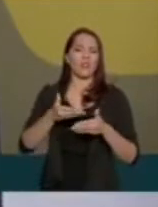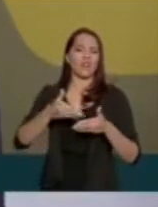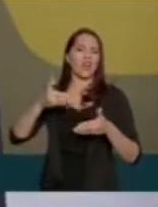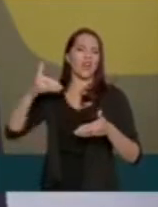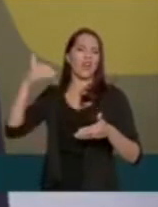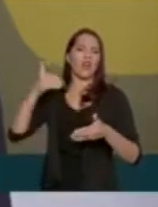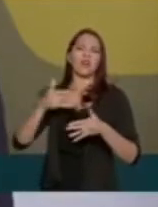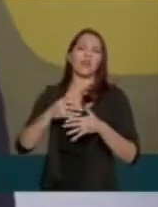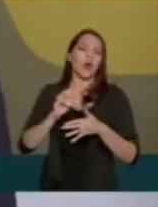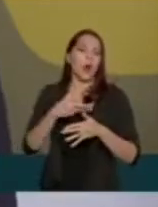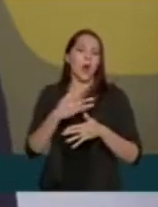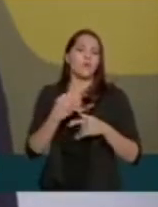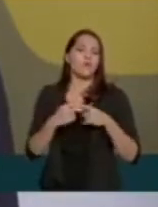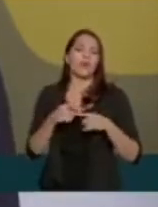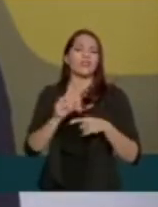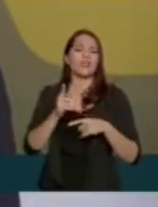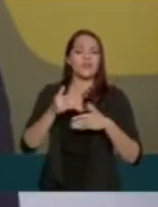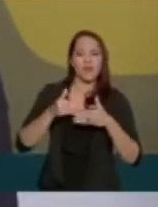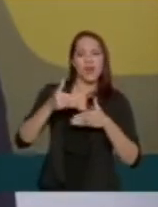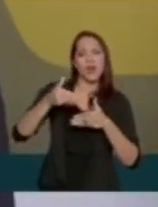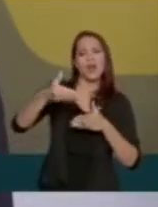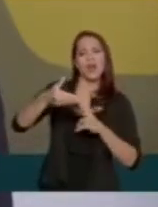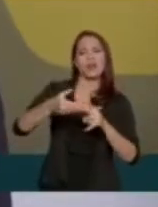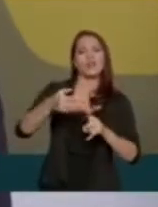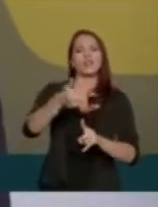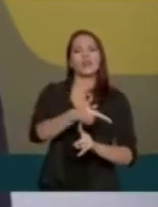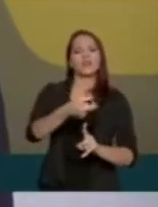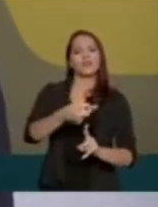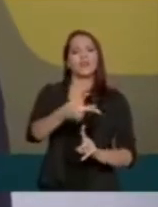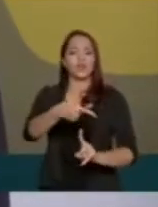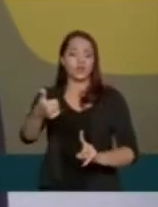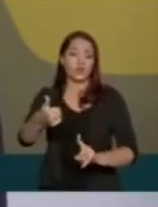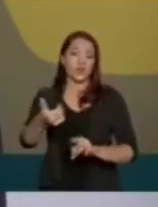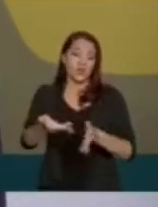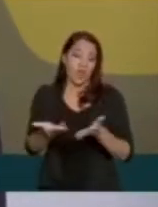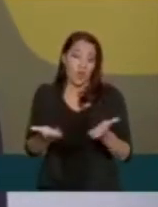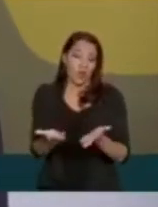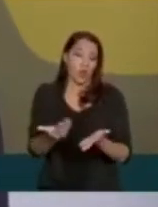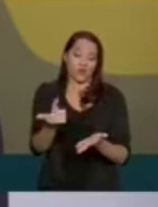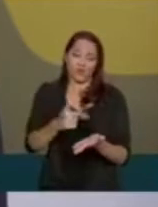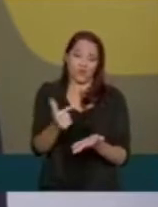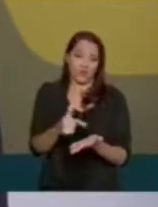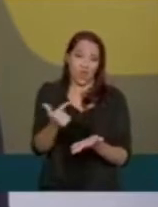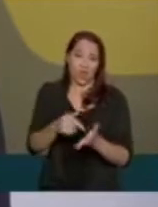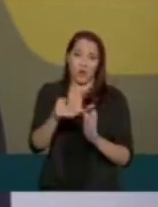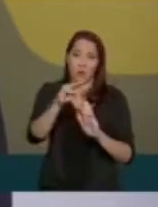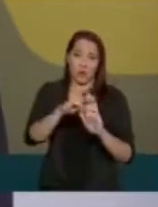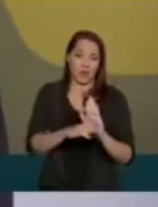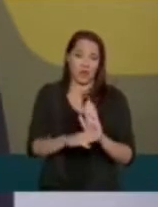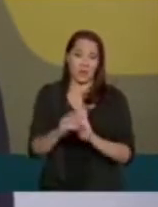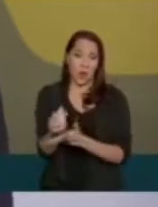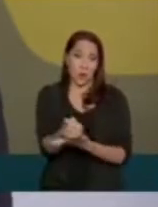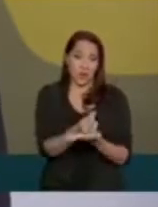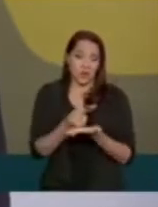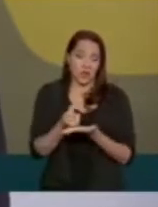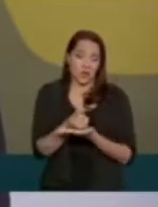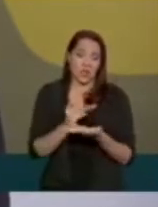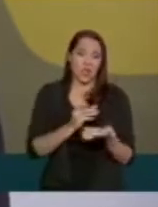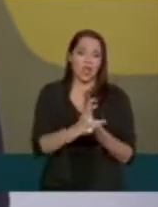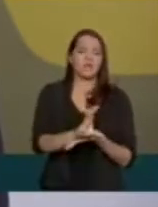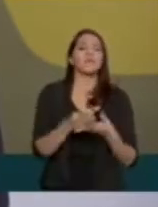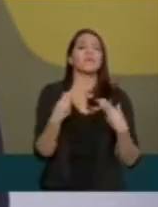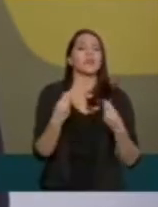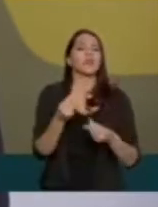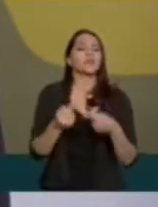para 2021, se for necessário, já que agora não haveria, por exemplo, uma programação orçamentária? Por que se